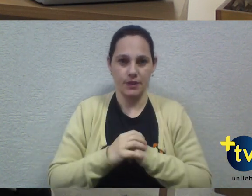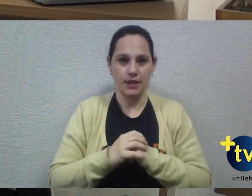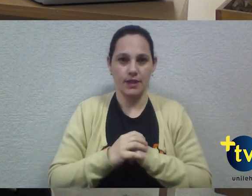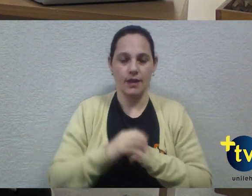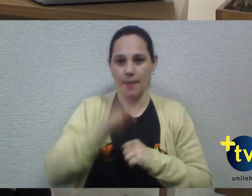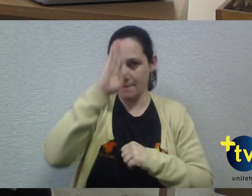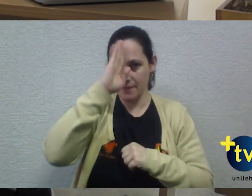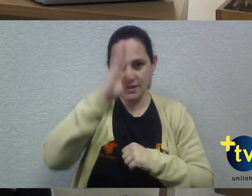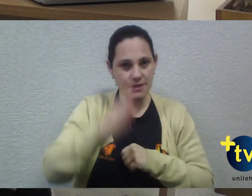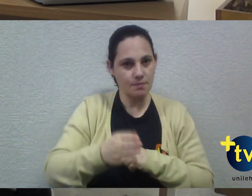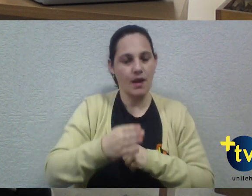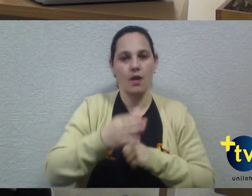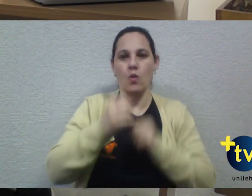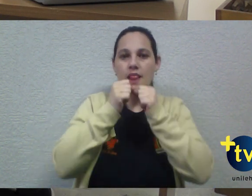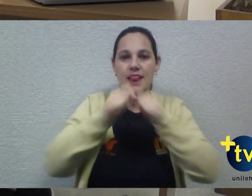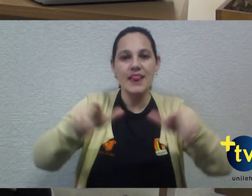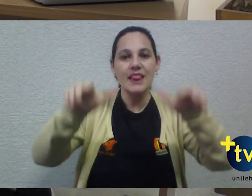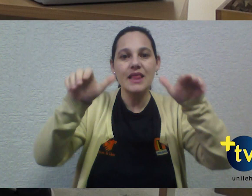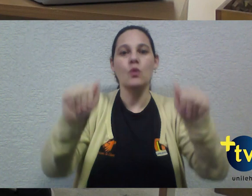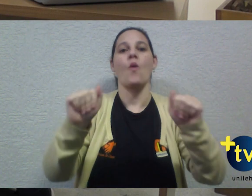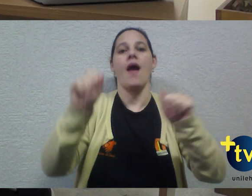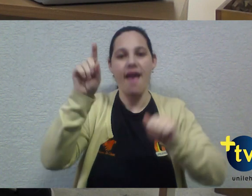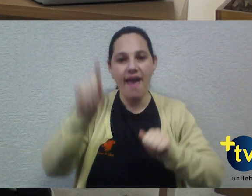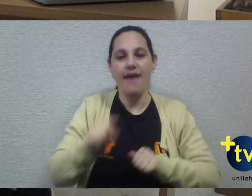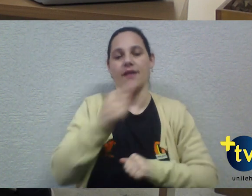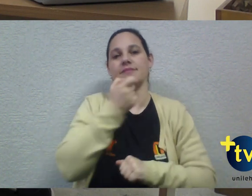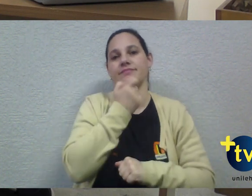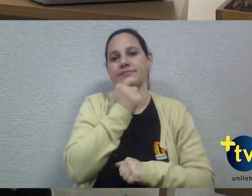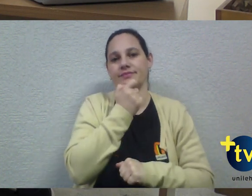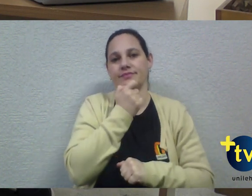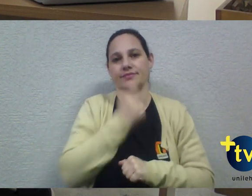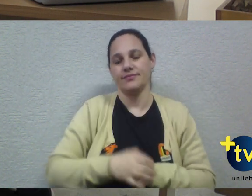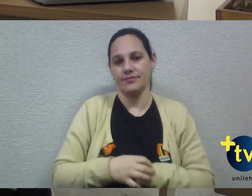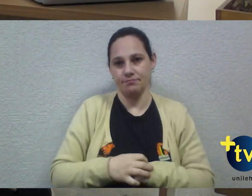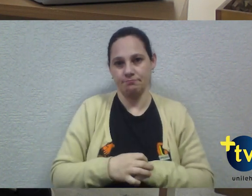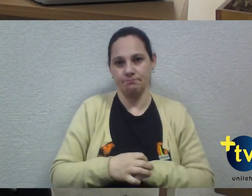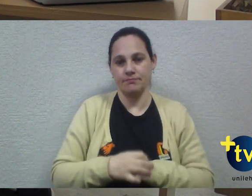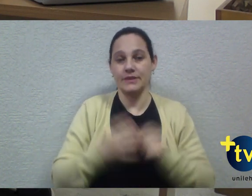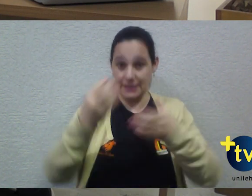com o principal idioma que comunica as demais ferramentas e